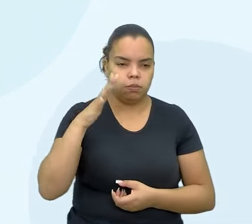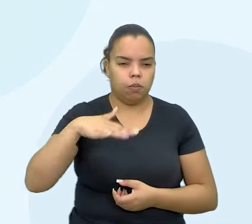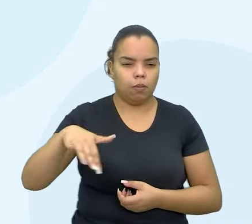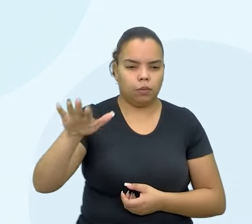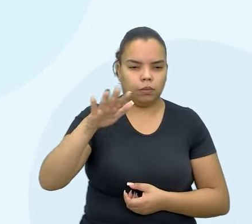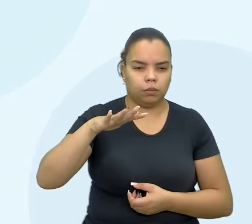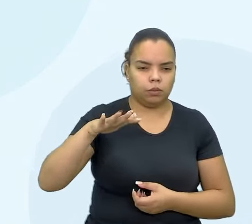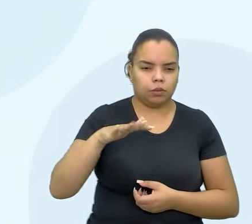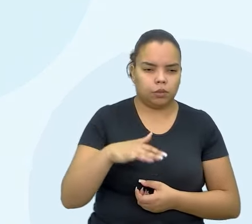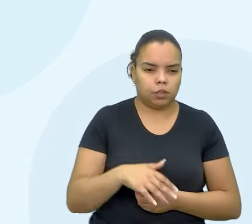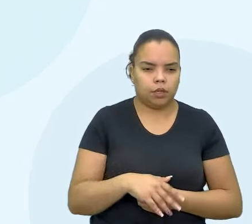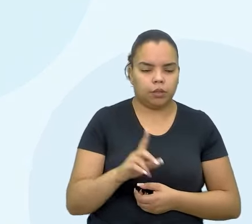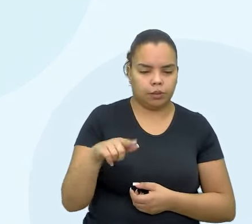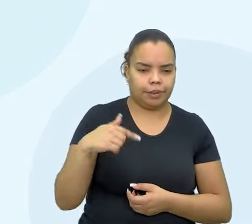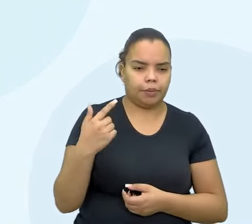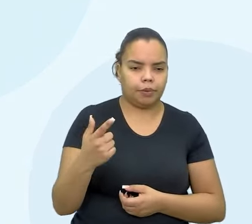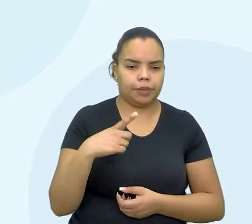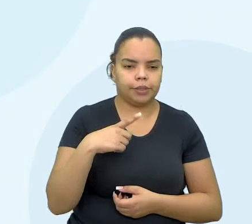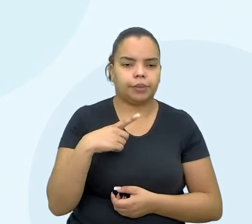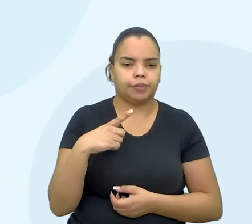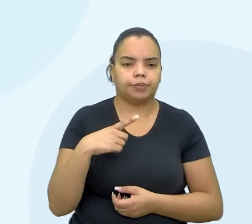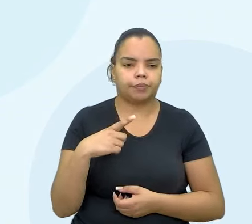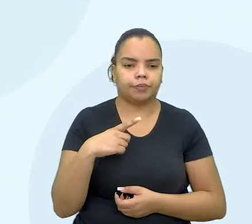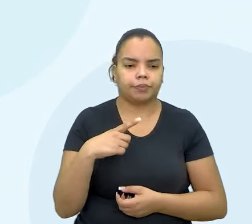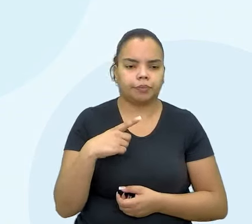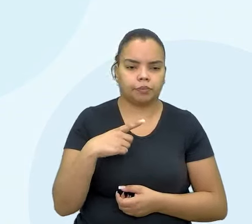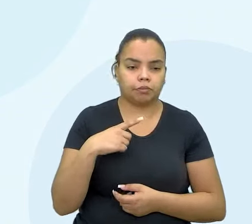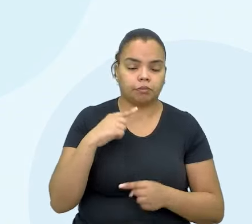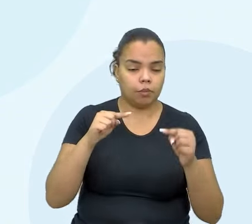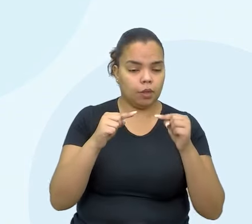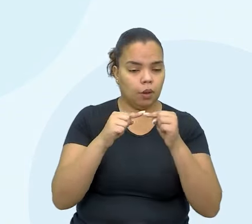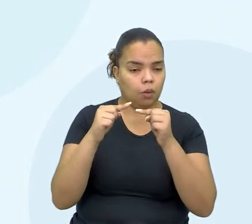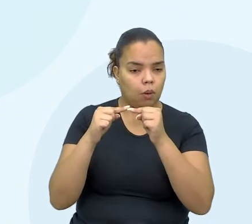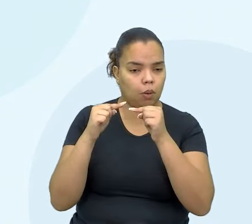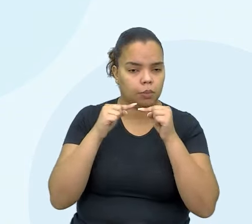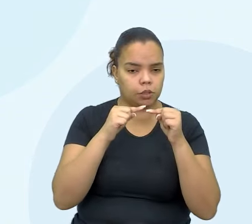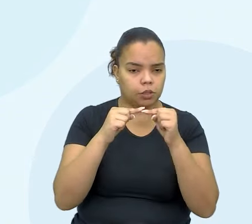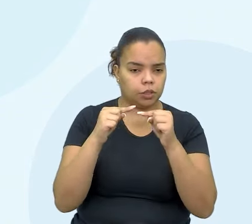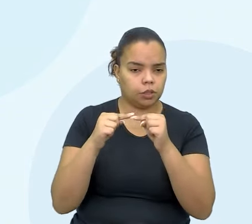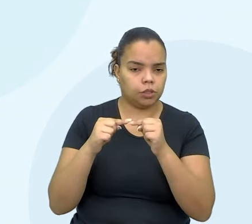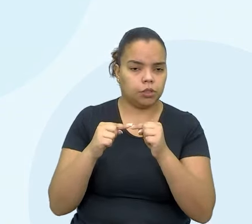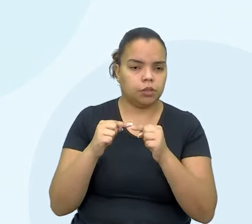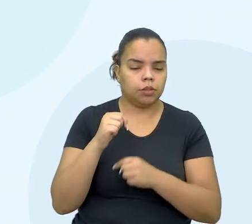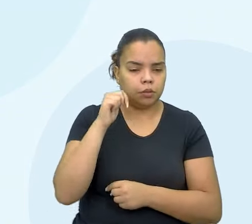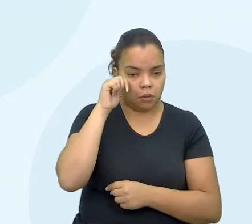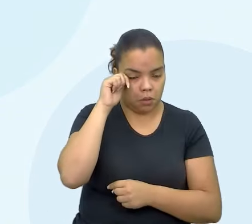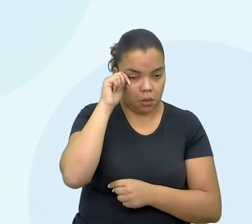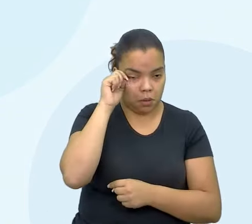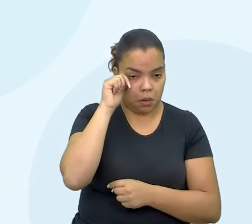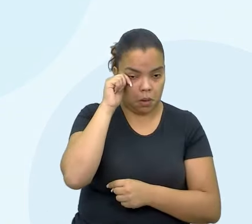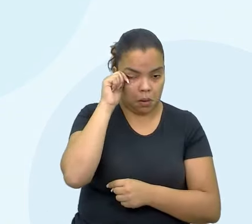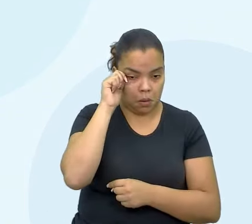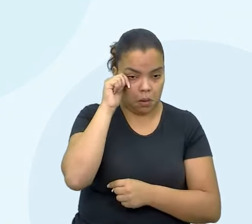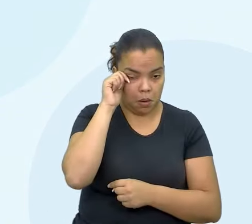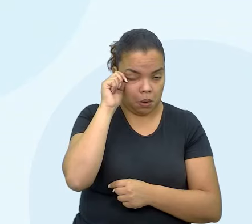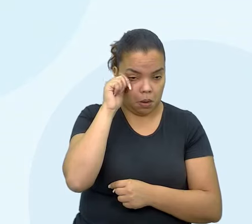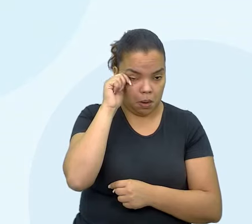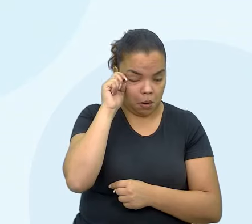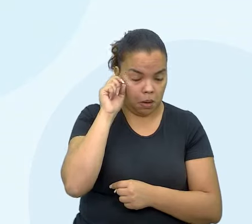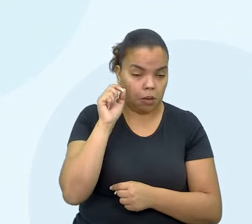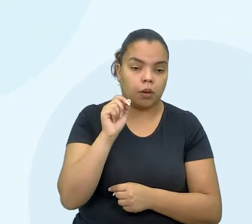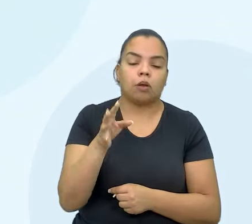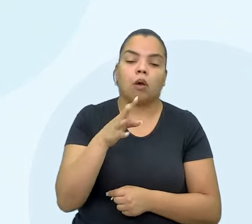E depois nós temos aí os objetivos, né, no bloco, nos objetos, o objeto